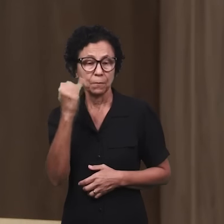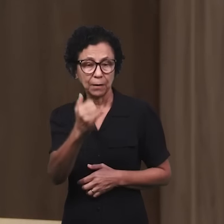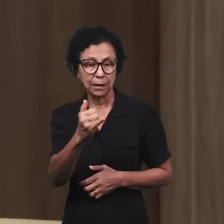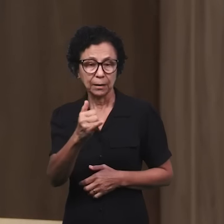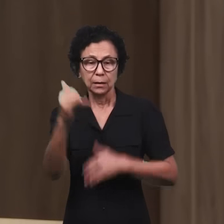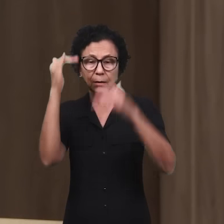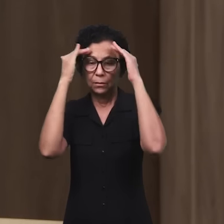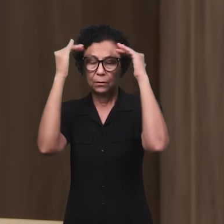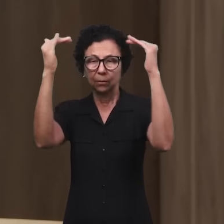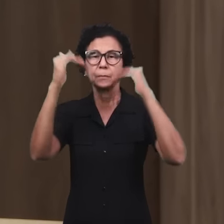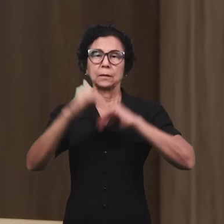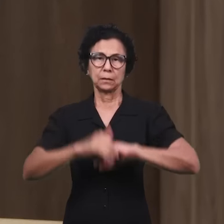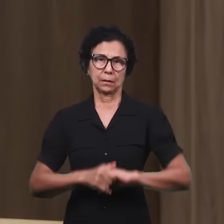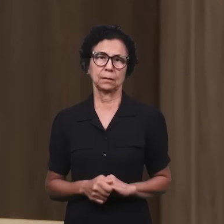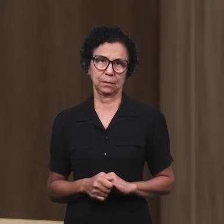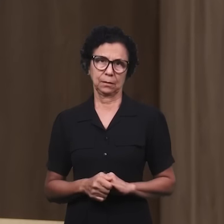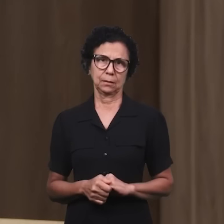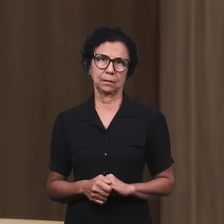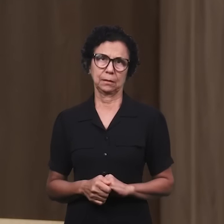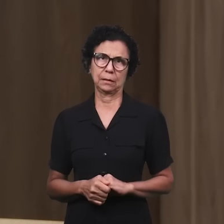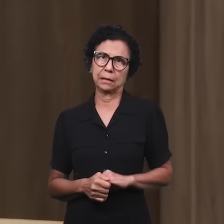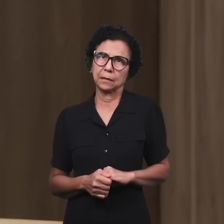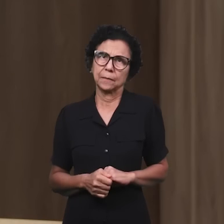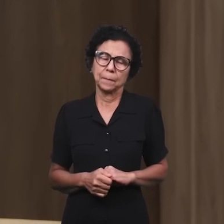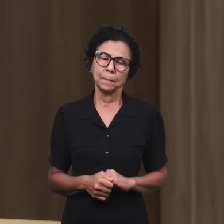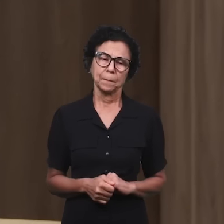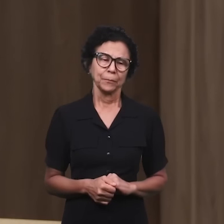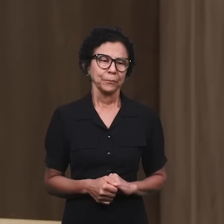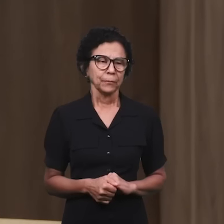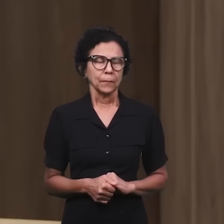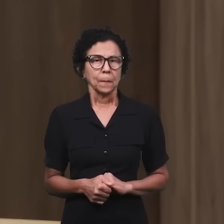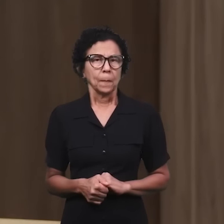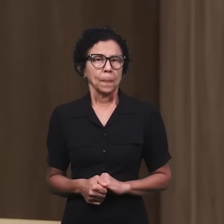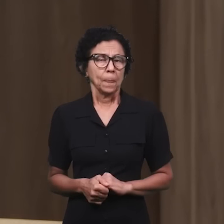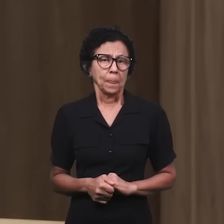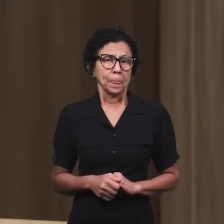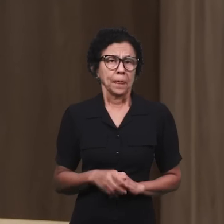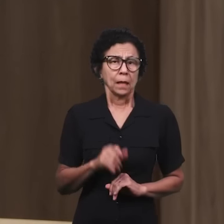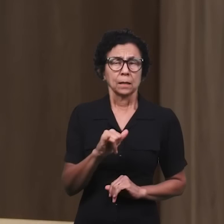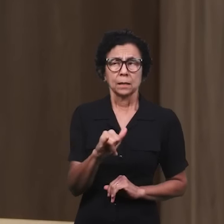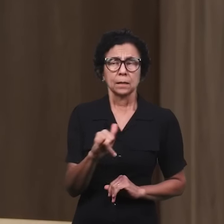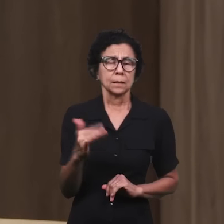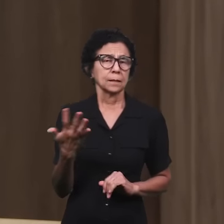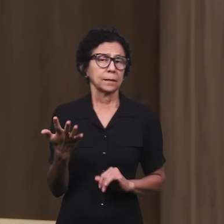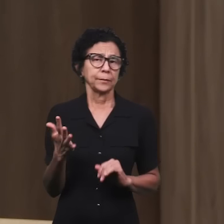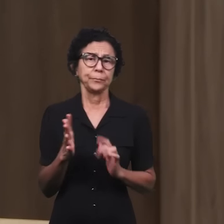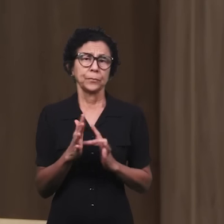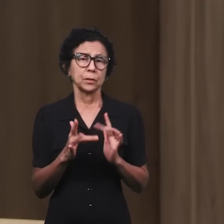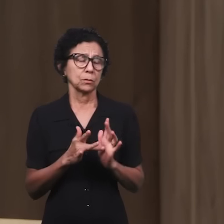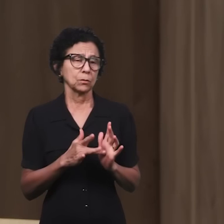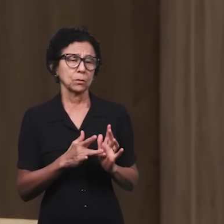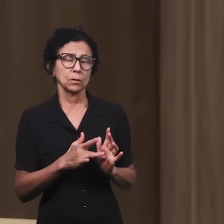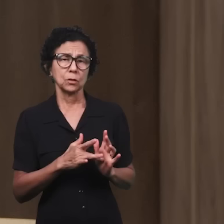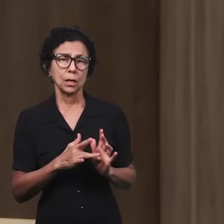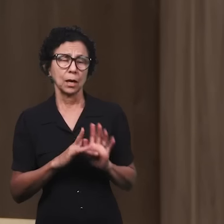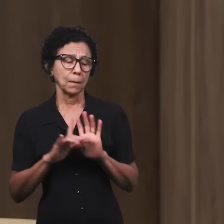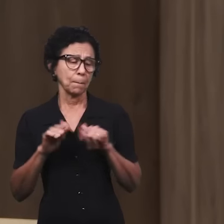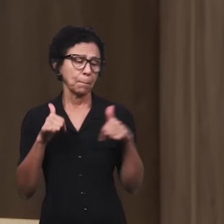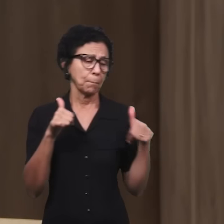ele dá a palavra antes do toque, o menino não ia ouvir. Não ia ter efeito nenhum. Levanta, você estava morto.